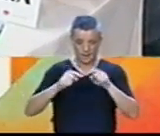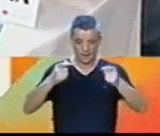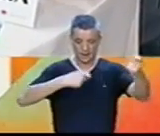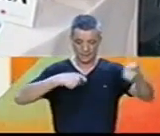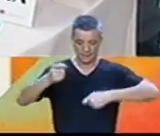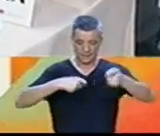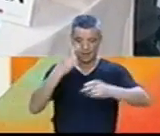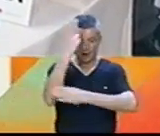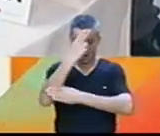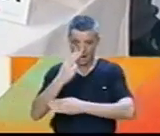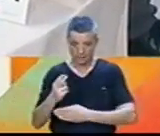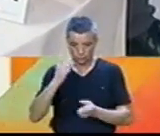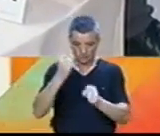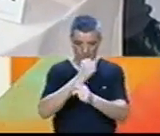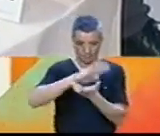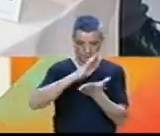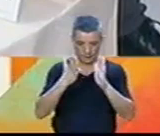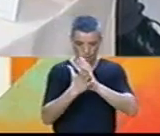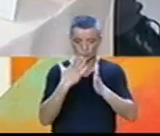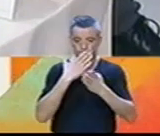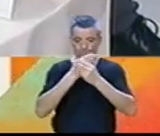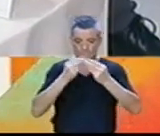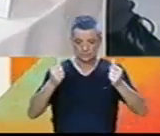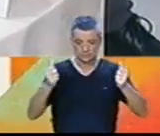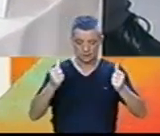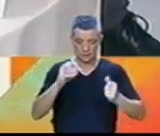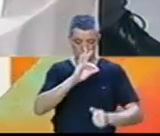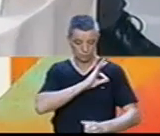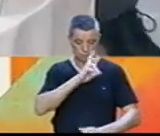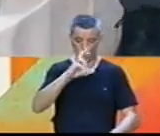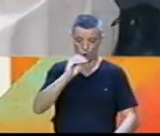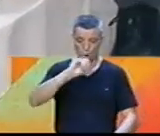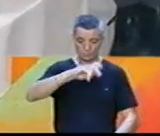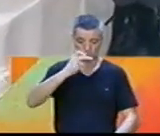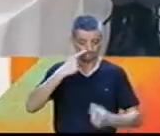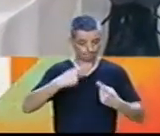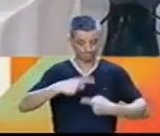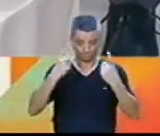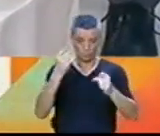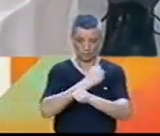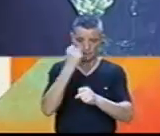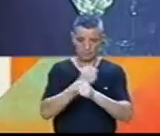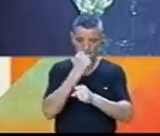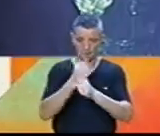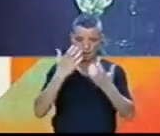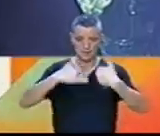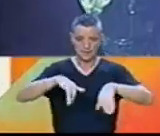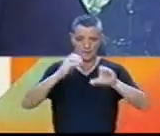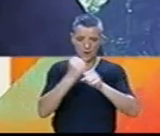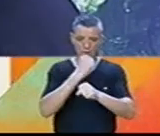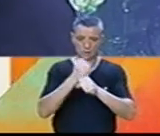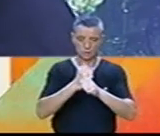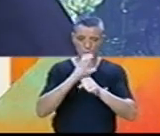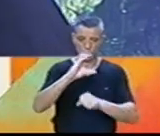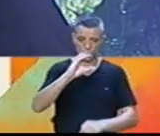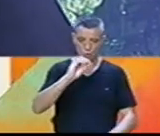das Artes, Ofícios e Sabores, para lá dos ofícios que a Dona Rosa nos está a mostrar, sim, aqui, um dos ofícios, mas também temos o trabalho dos